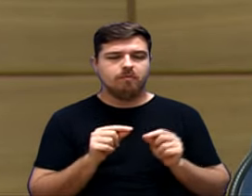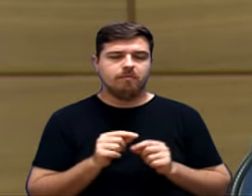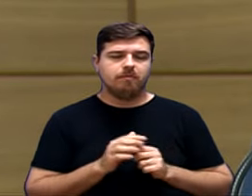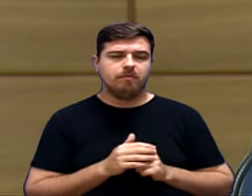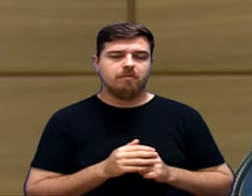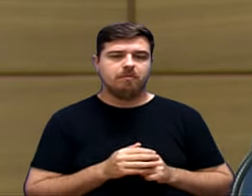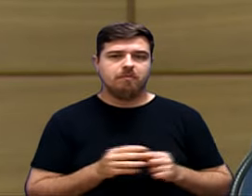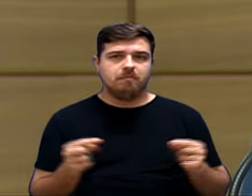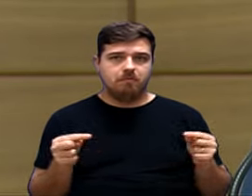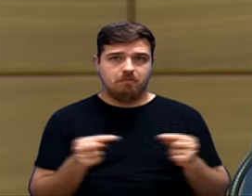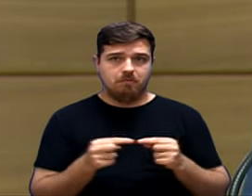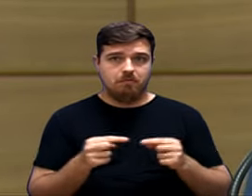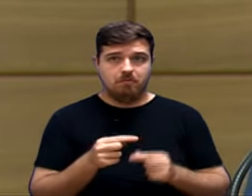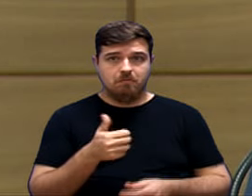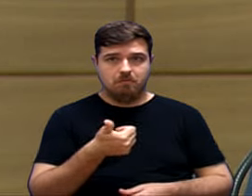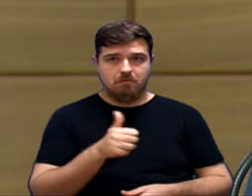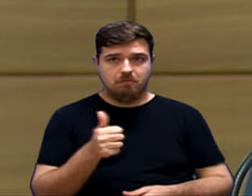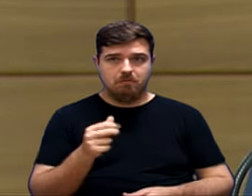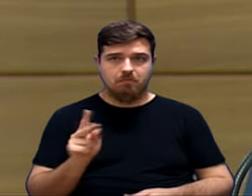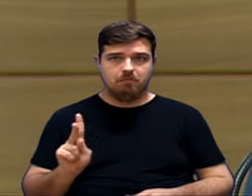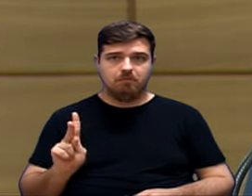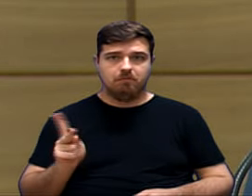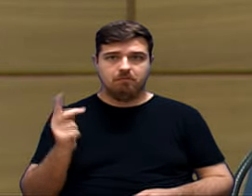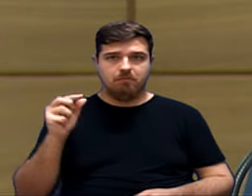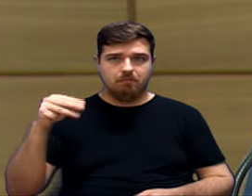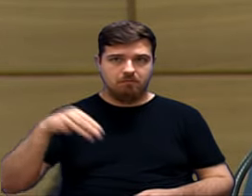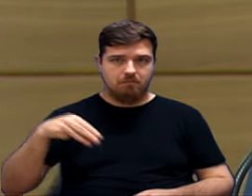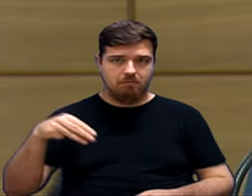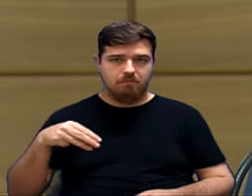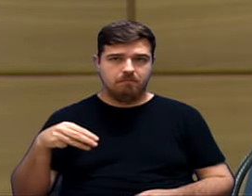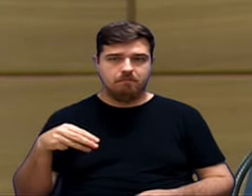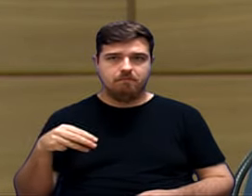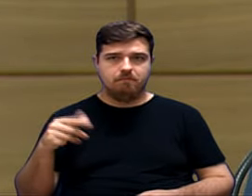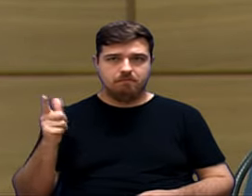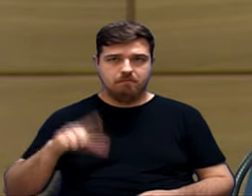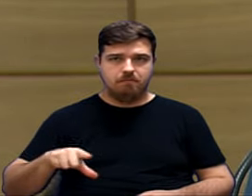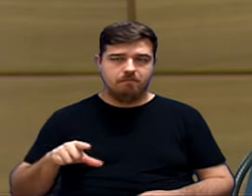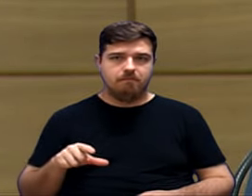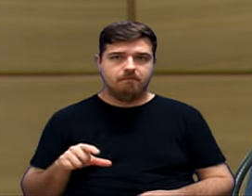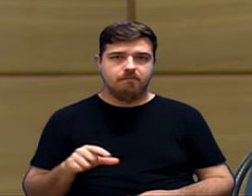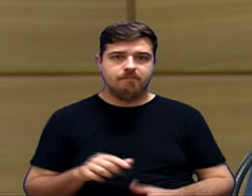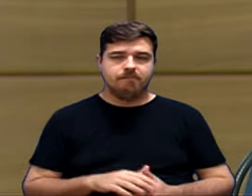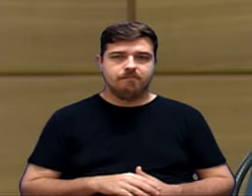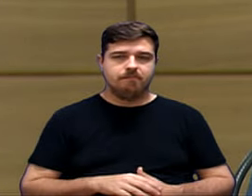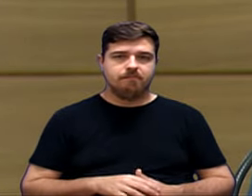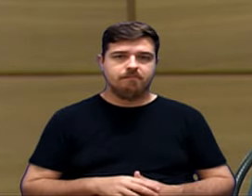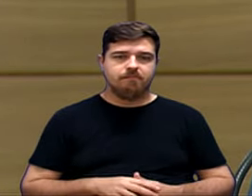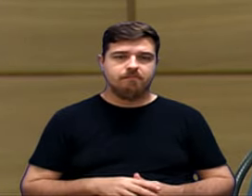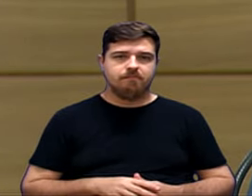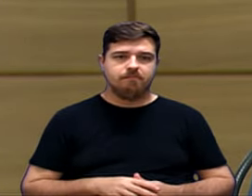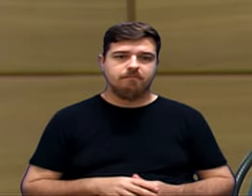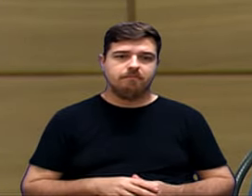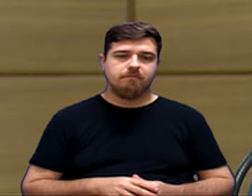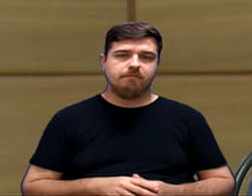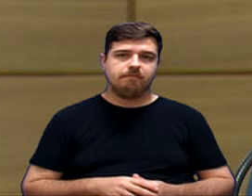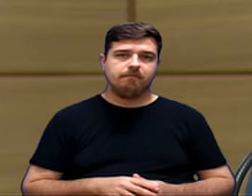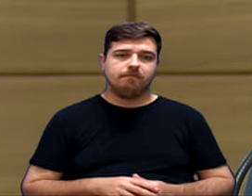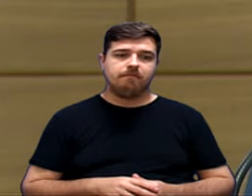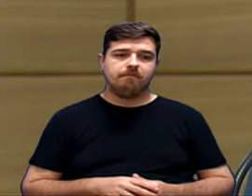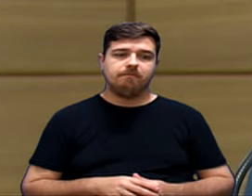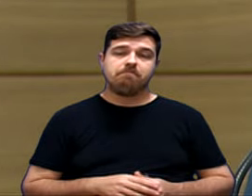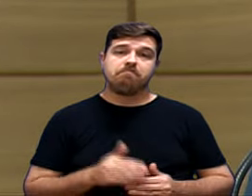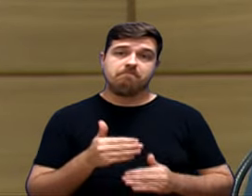ordem de 11 Km e 11 11,58 Km qu